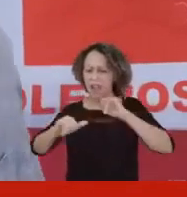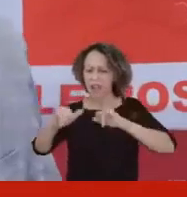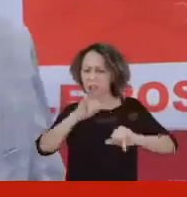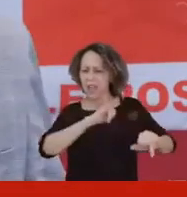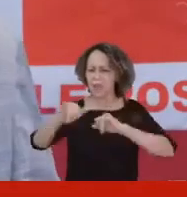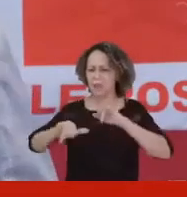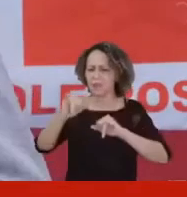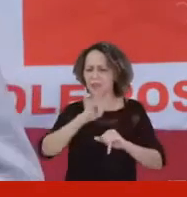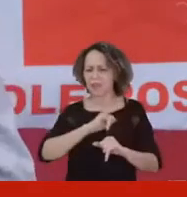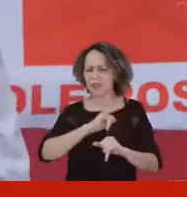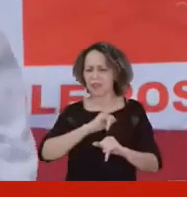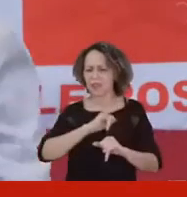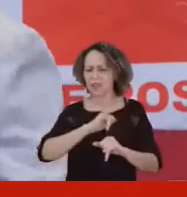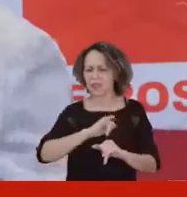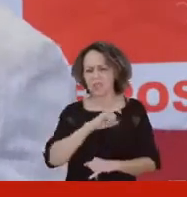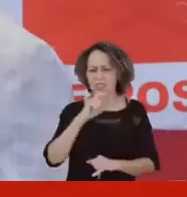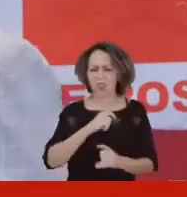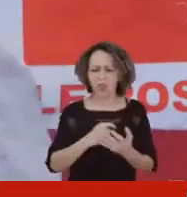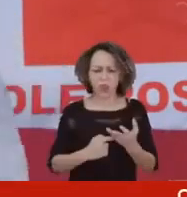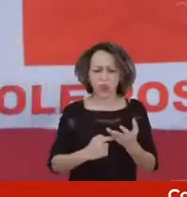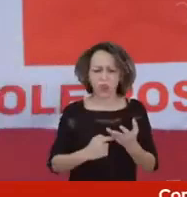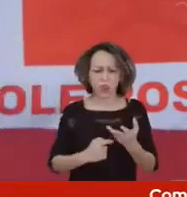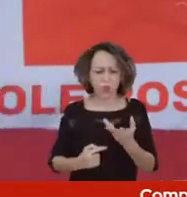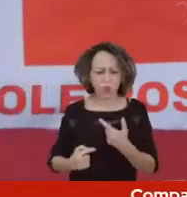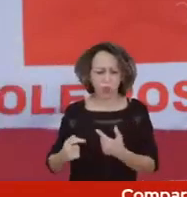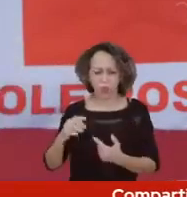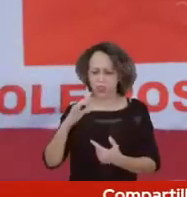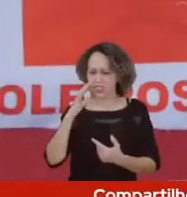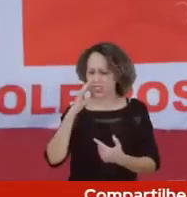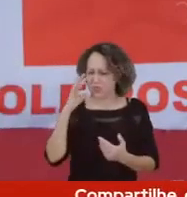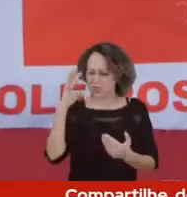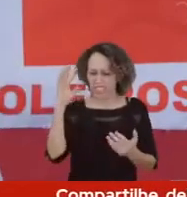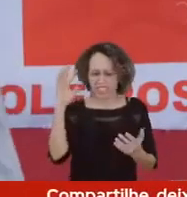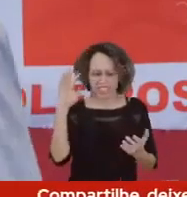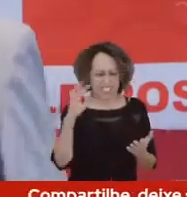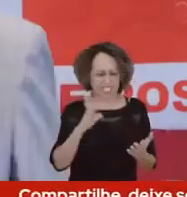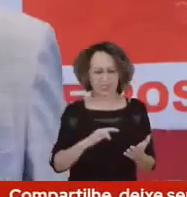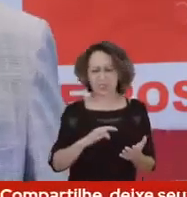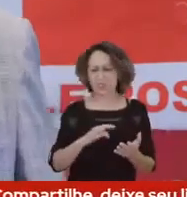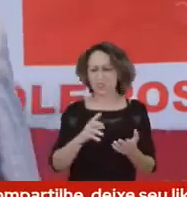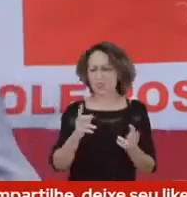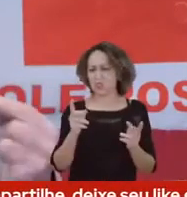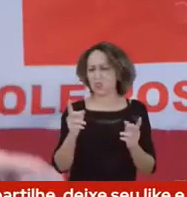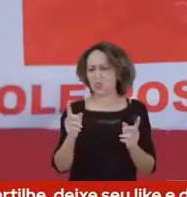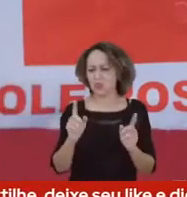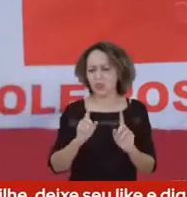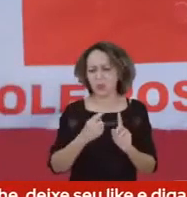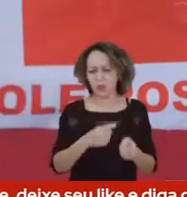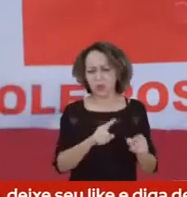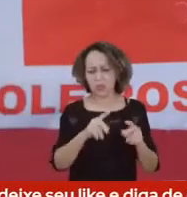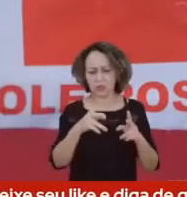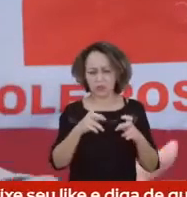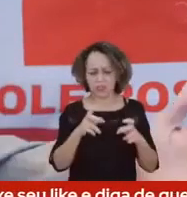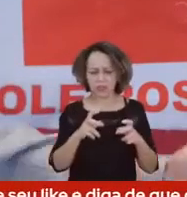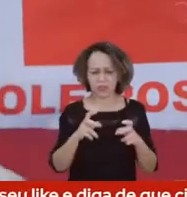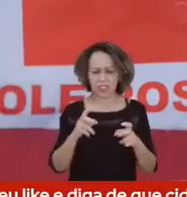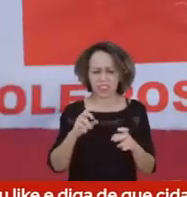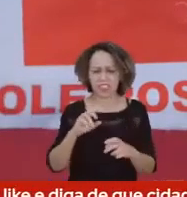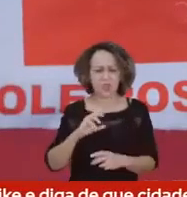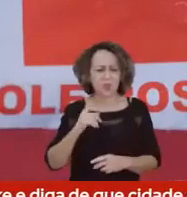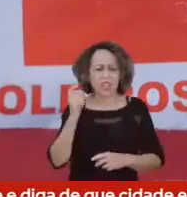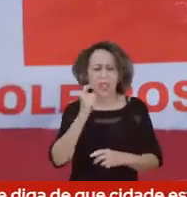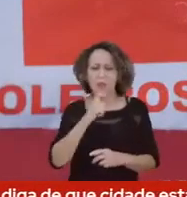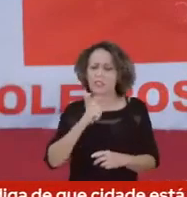Petrobras, todas as mentiras que foram contadas quando nós descobrimos o pré-sal. Quantas vezes a Mira Leitão